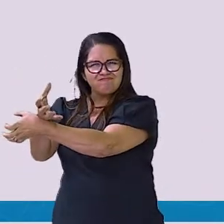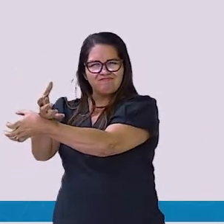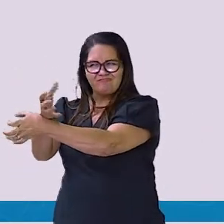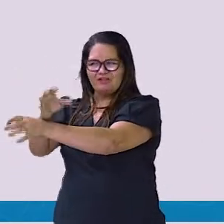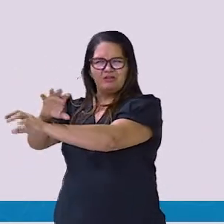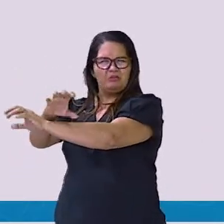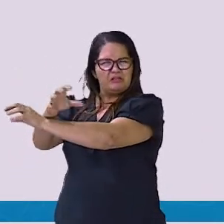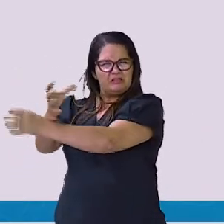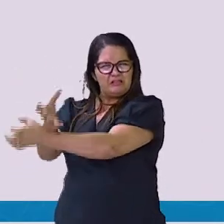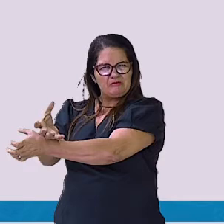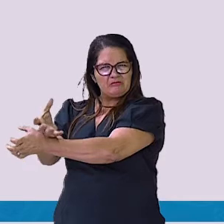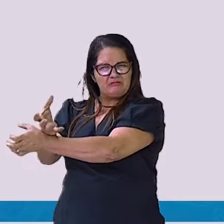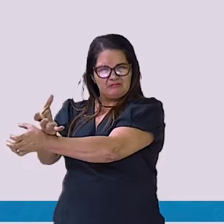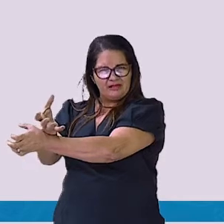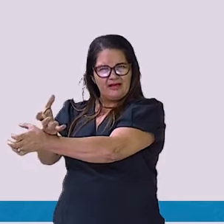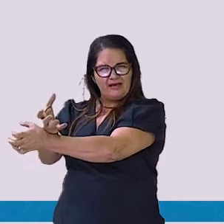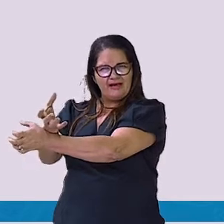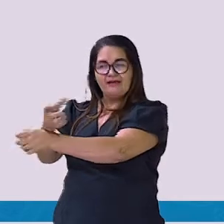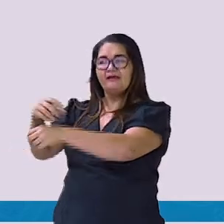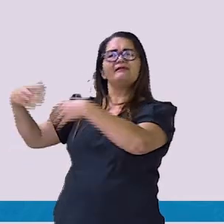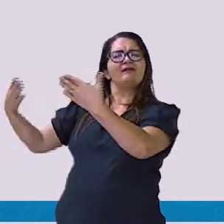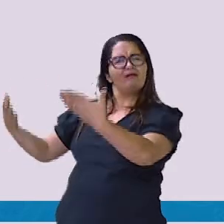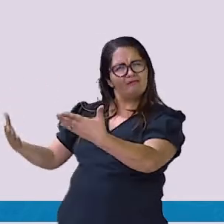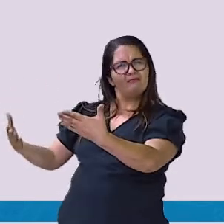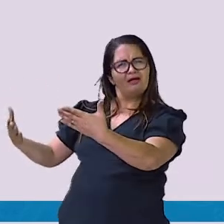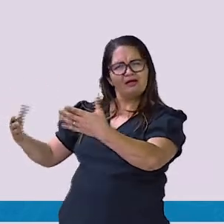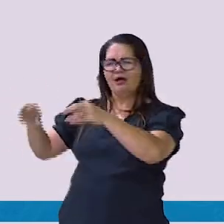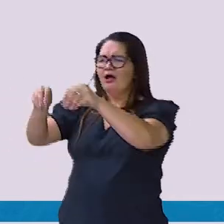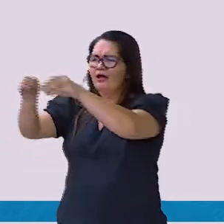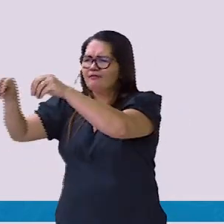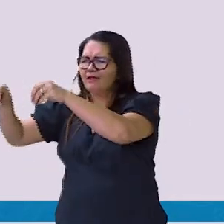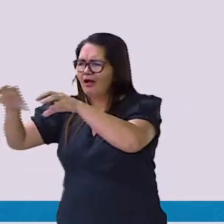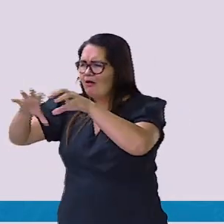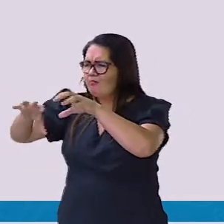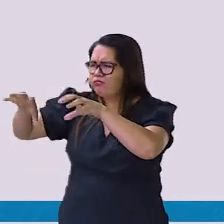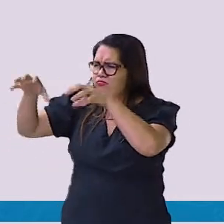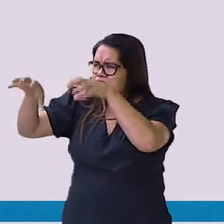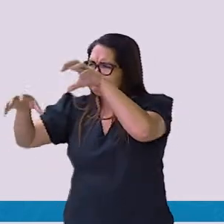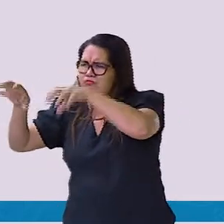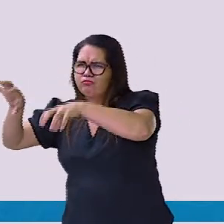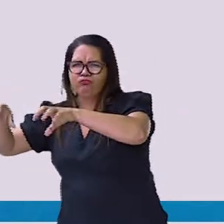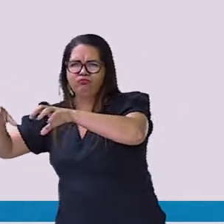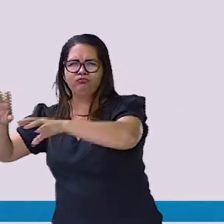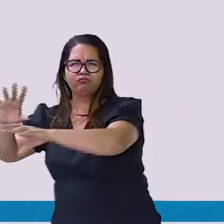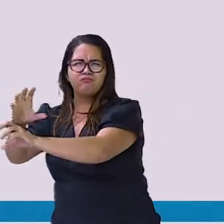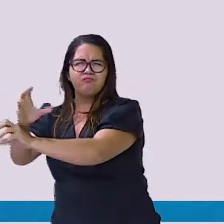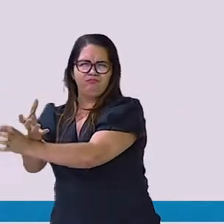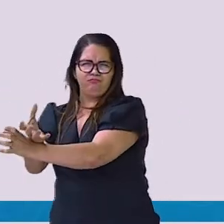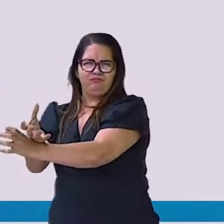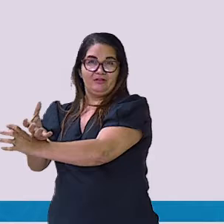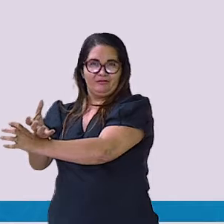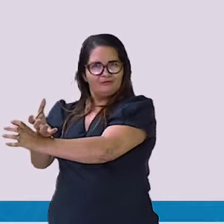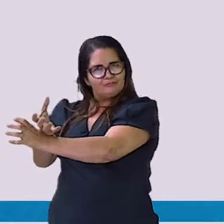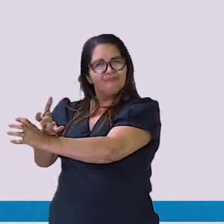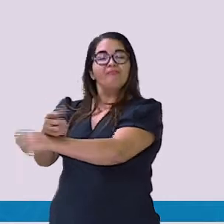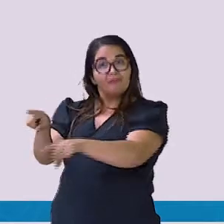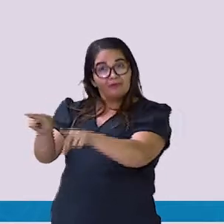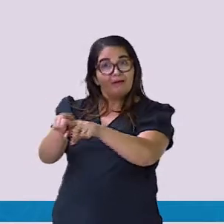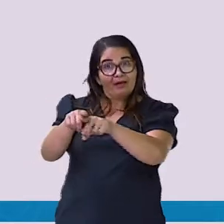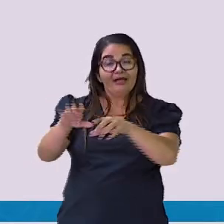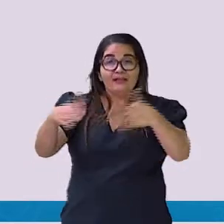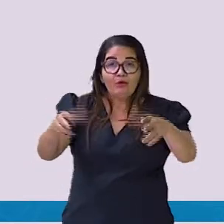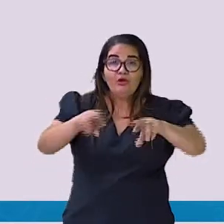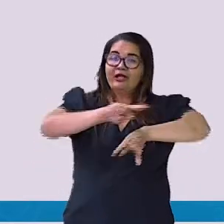temos uma variedade climática muito grande. E, para frente, você vai encontrar até assim, o